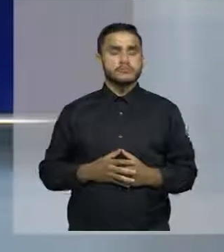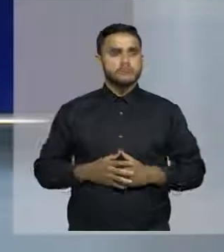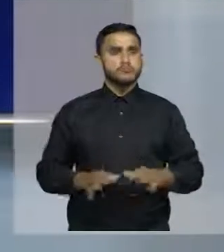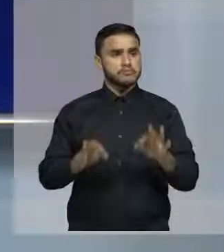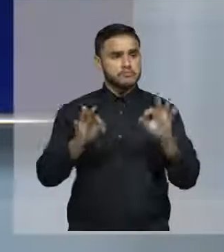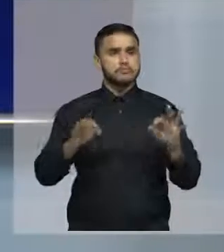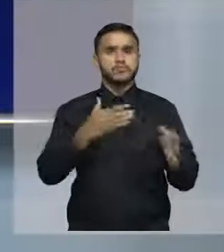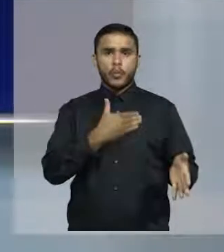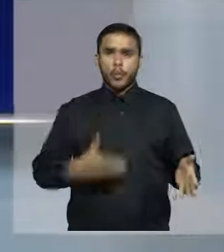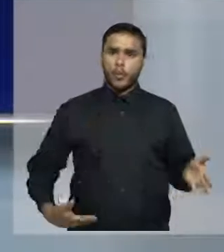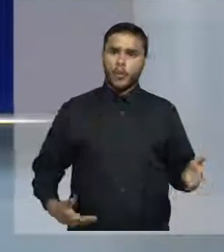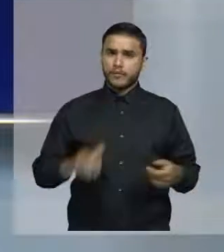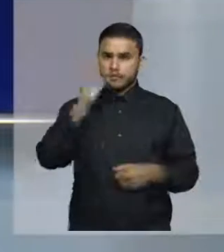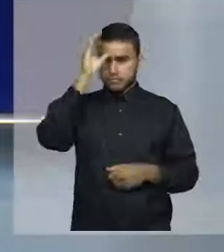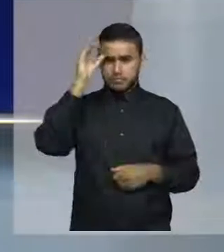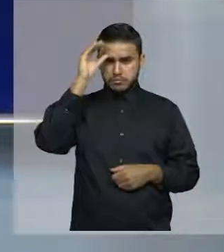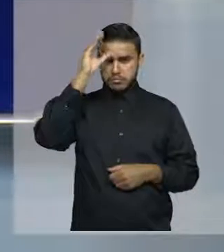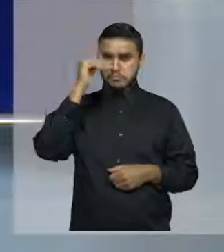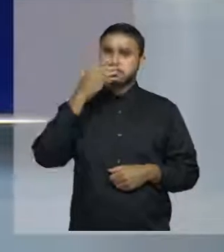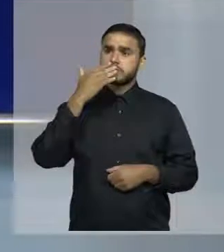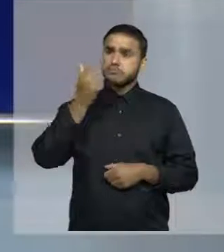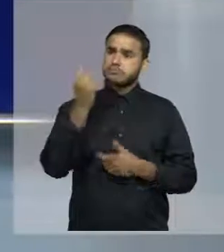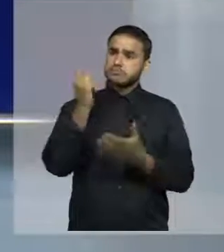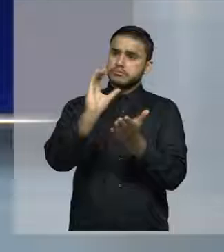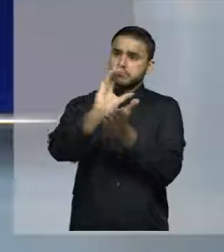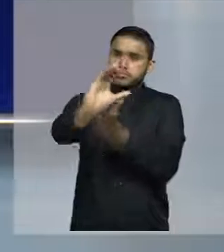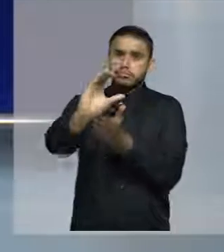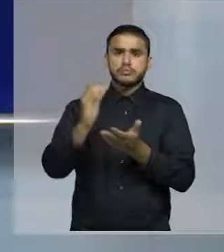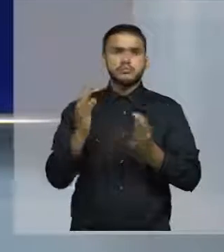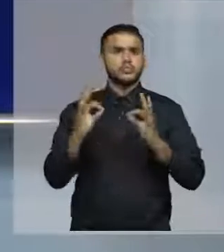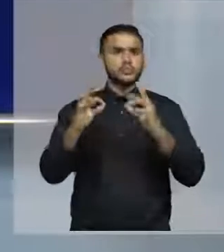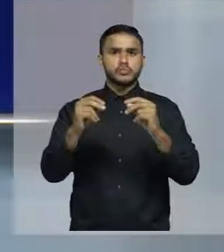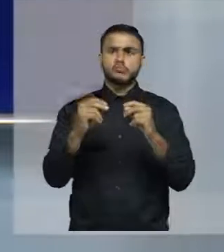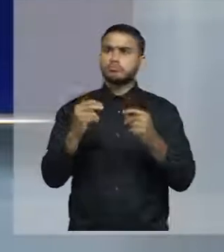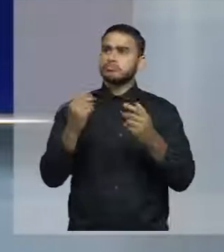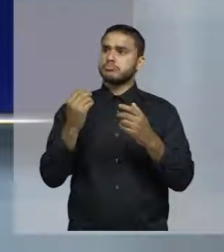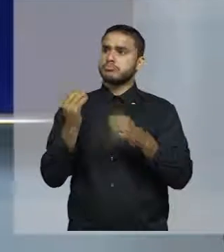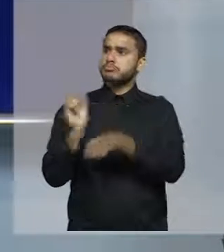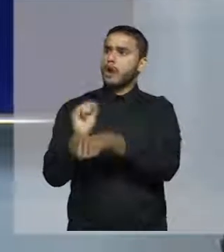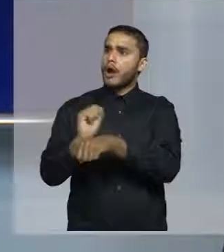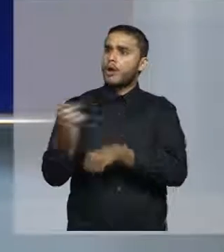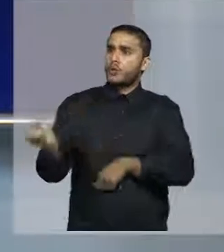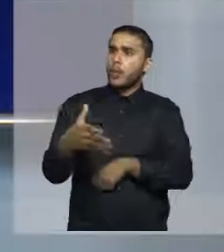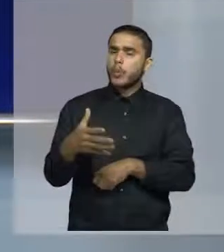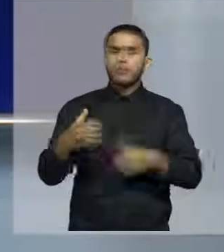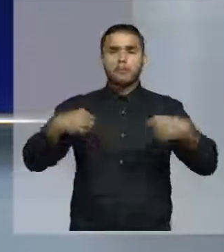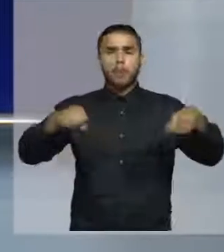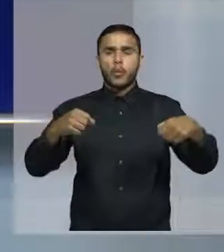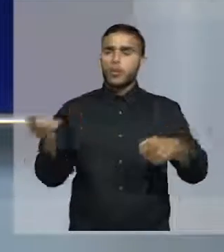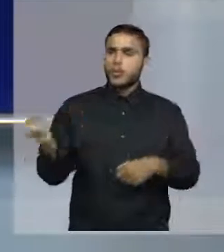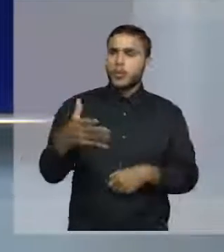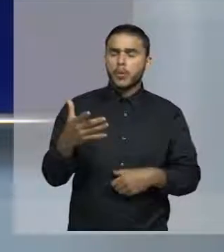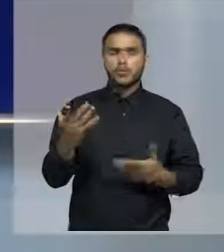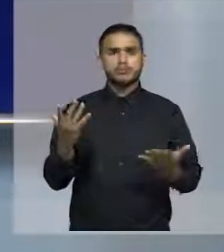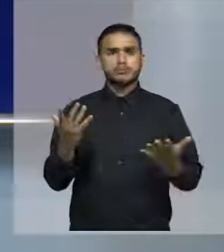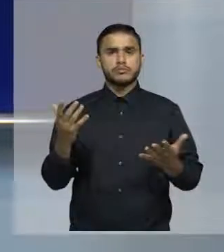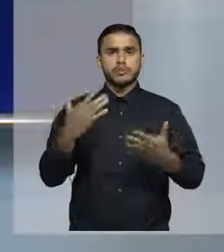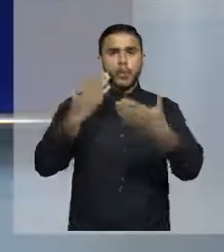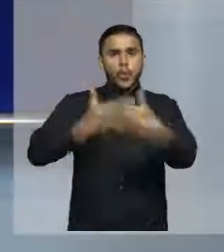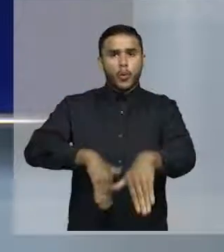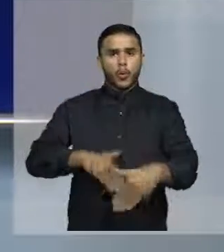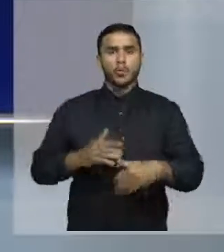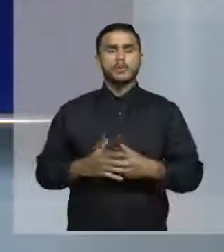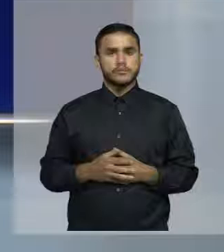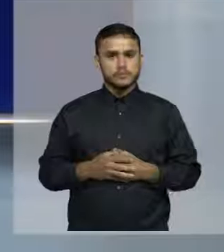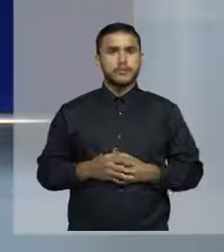pelo governador, os recursos destinados, o aparelhamento, a contratação de pessoal, concurso público, melhoria